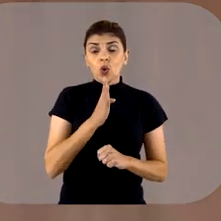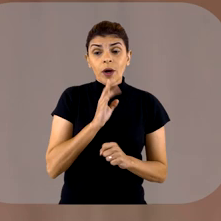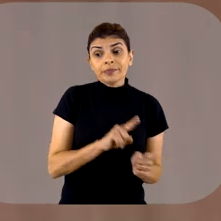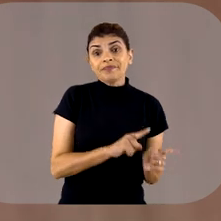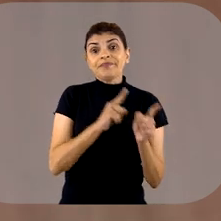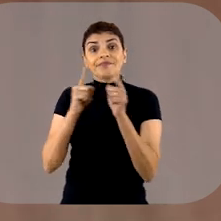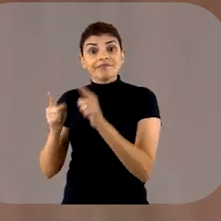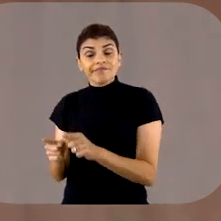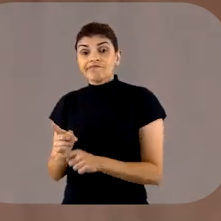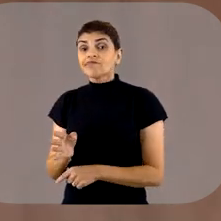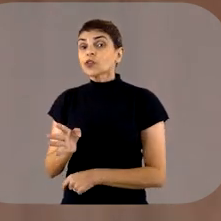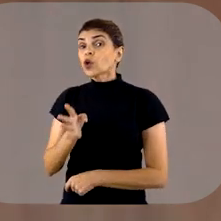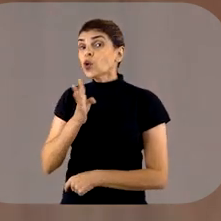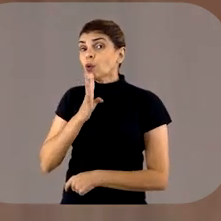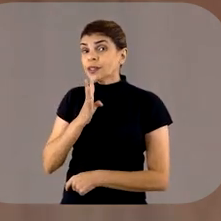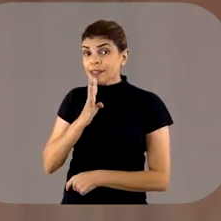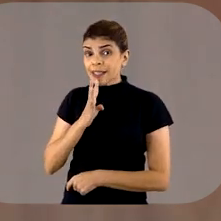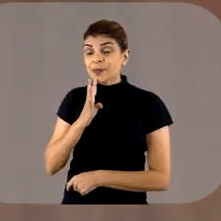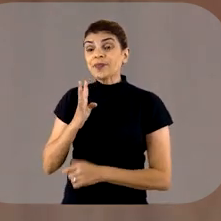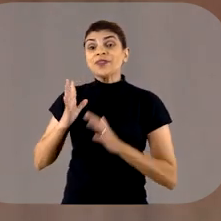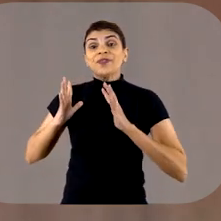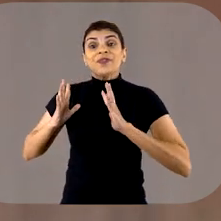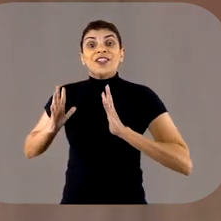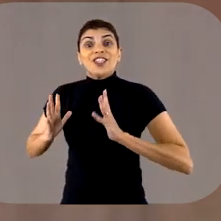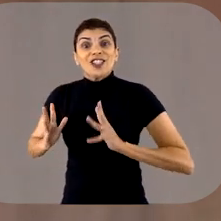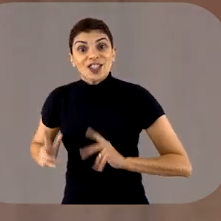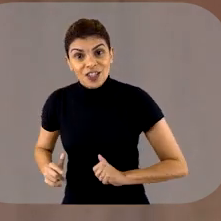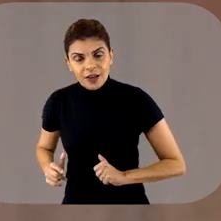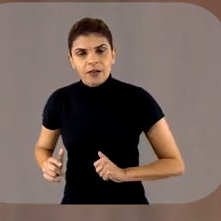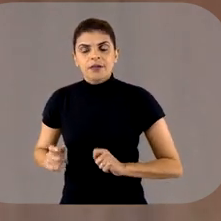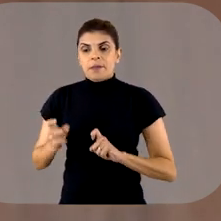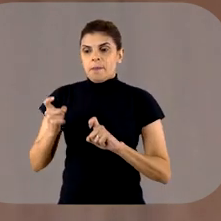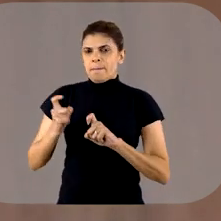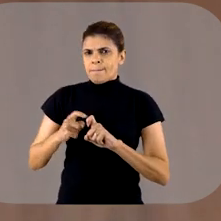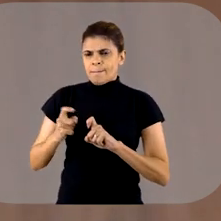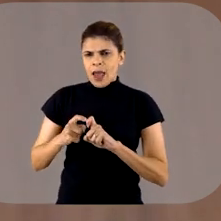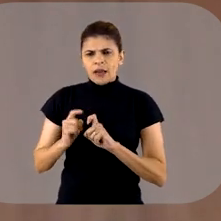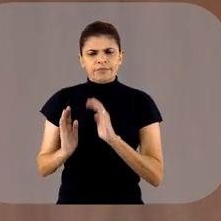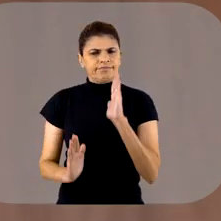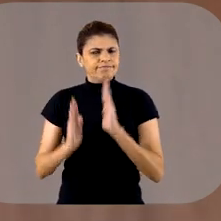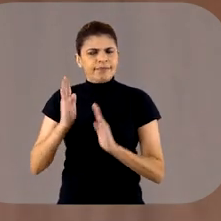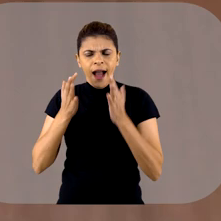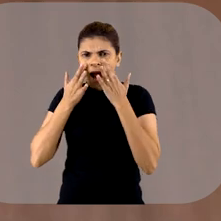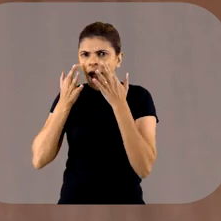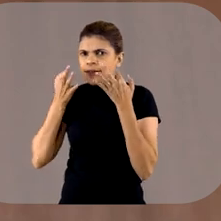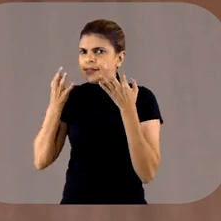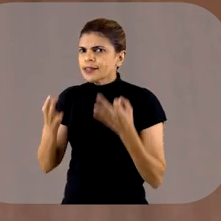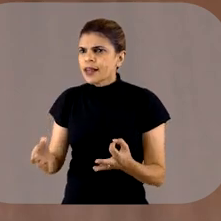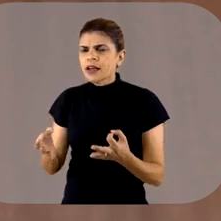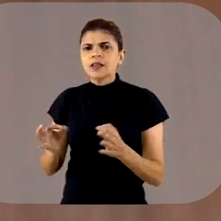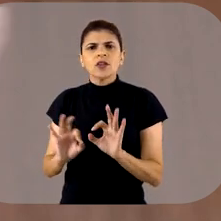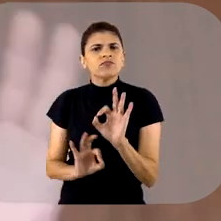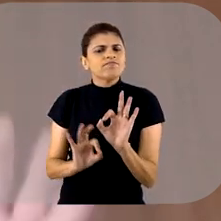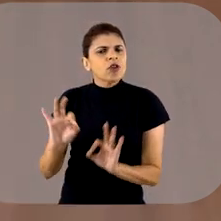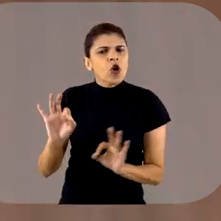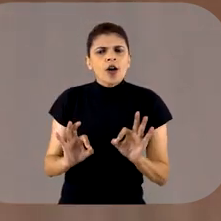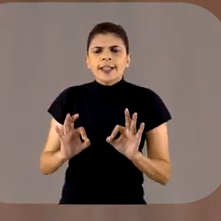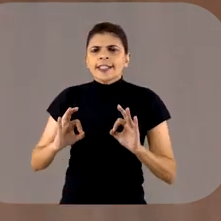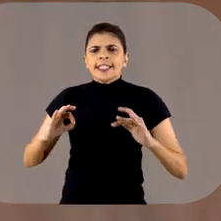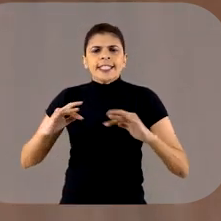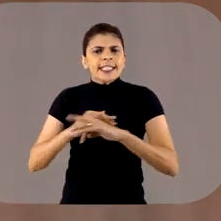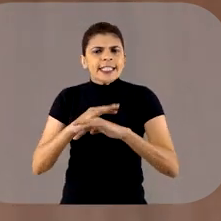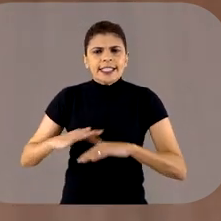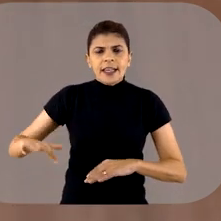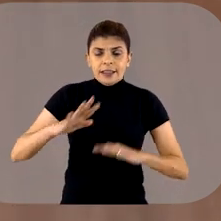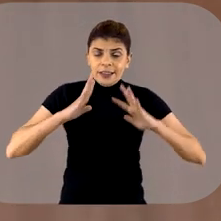paralelamente a isso há também o conhecimento da higiene a higiene é fundamental os médicos nesse período dão uma enorme atenção a organização da